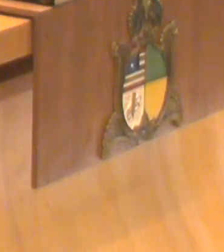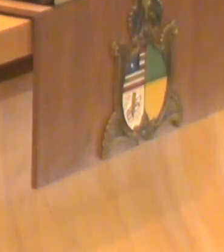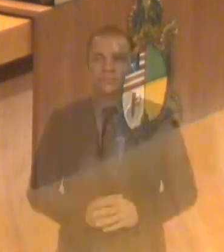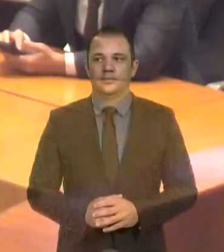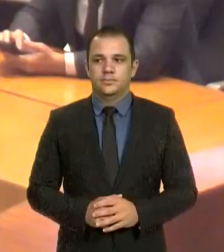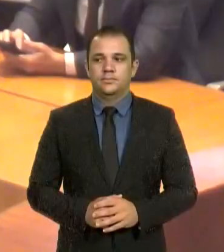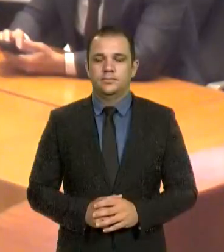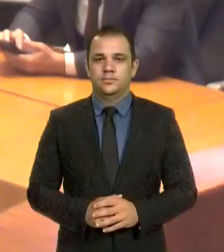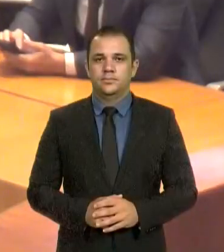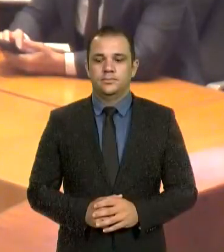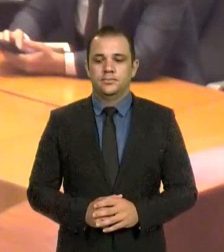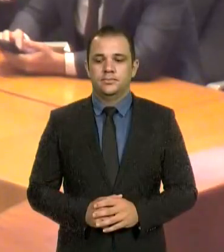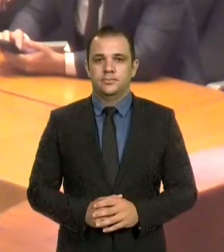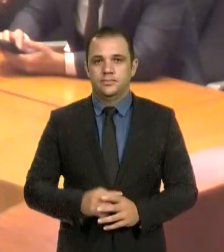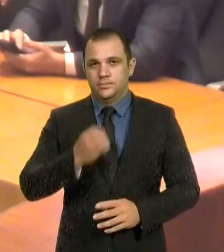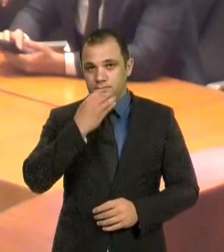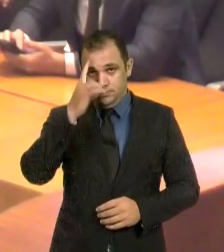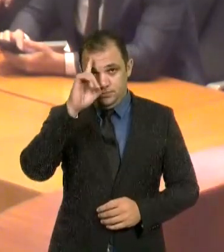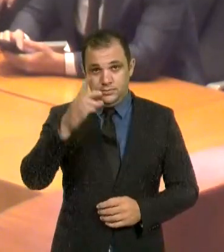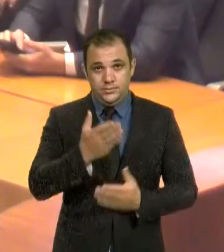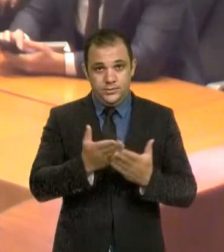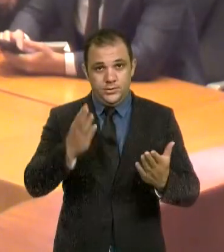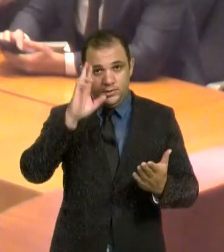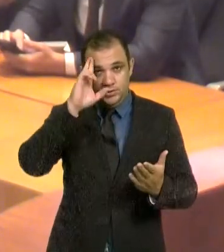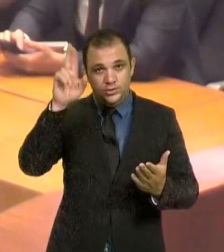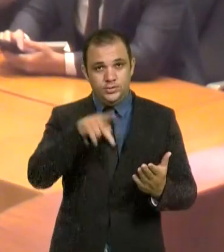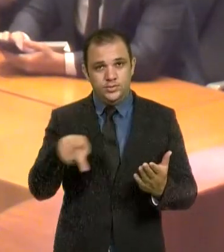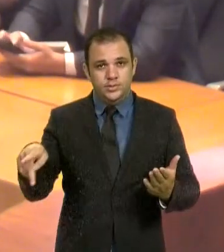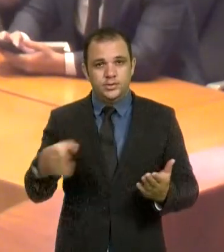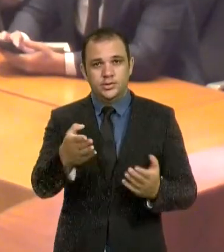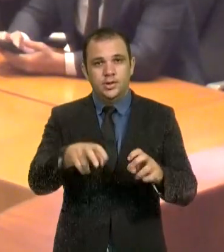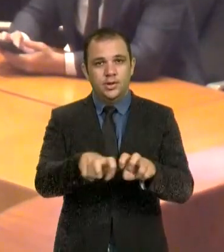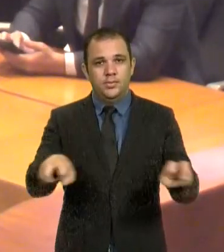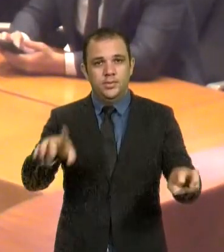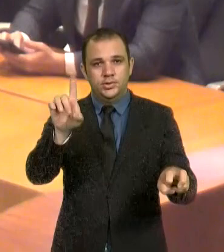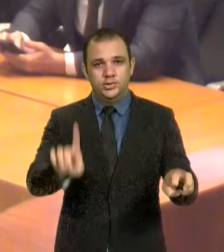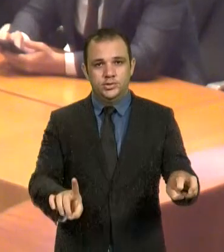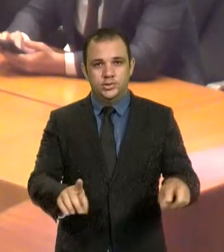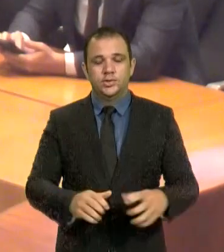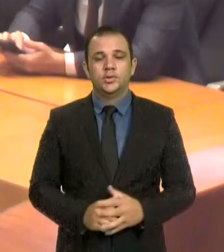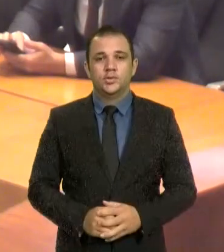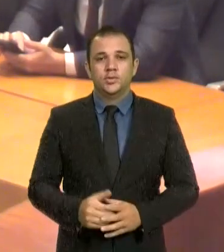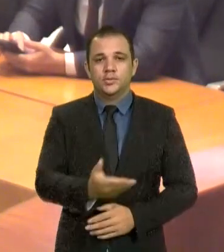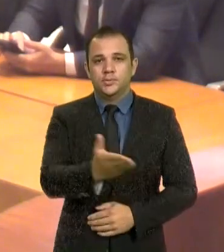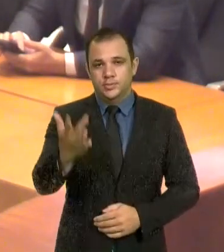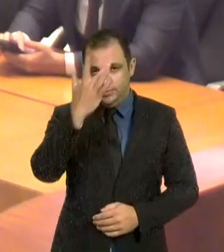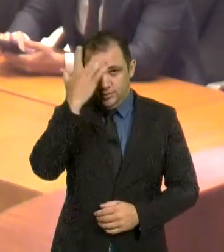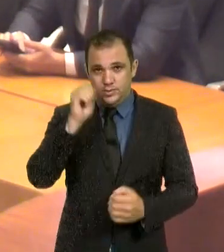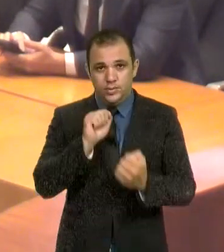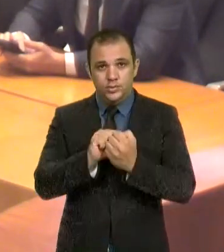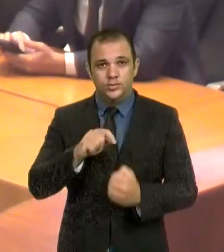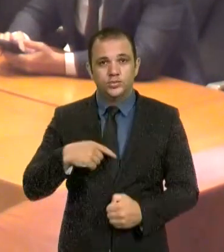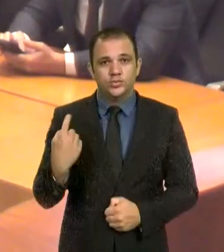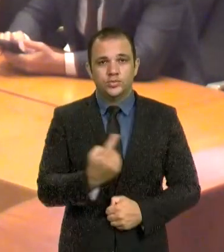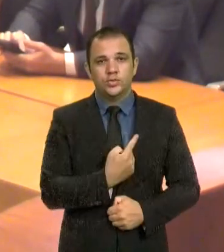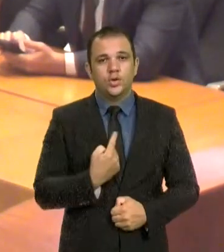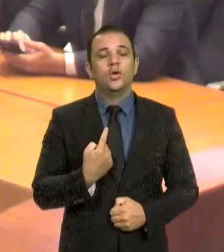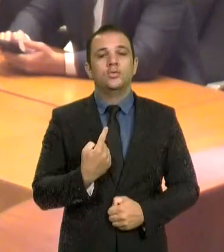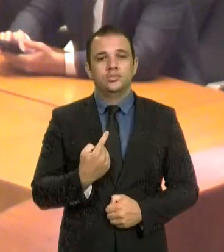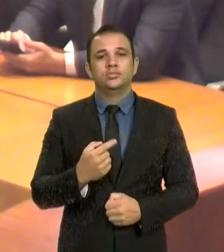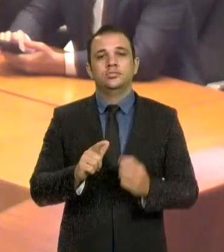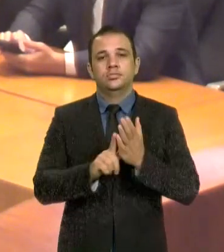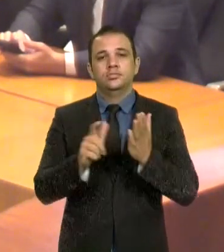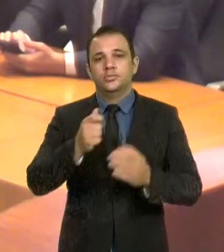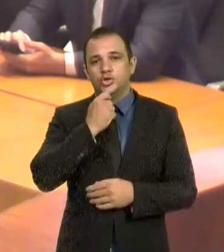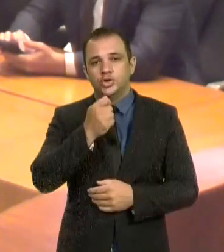Bom dia, senhor presidente, toda a mesa diretora, aos nossos pares, os nossos